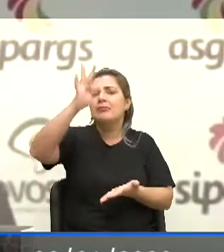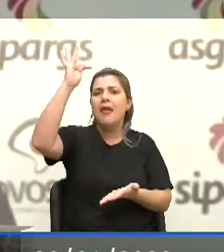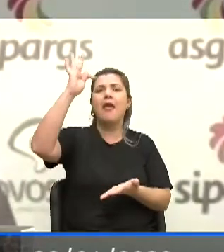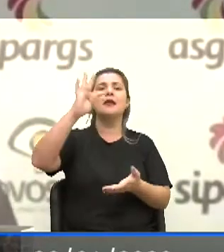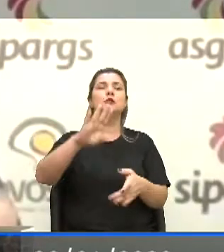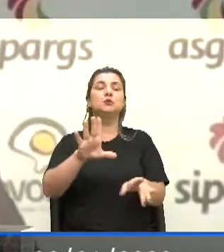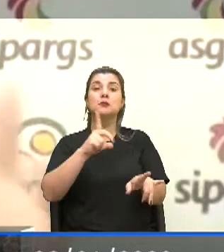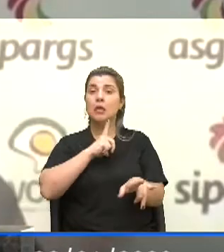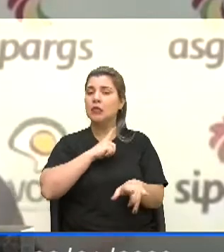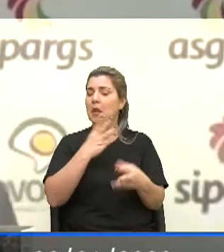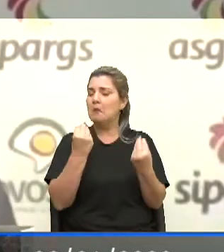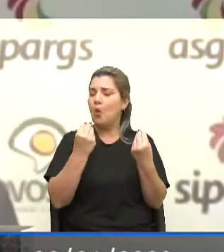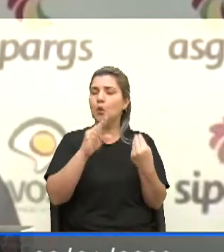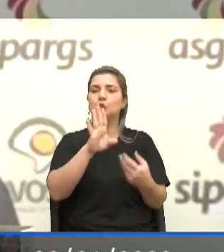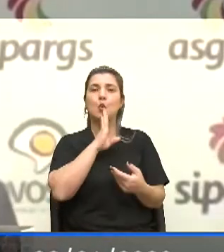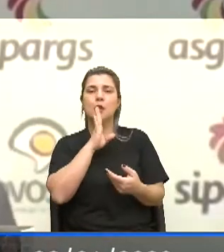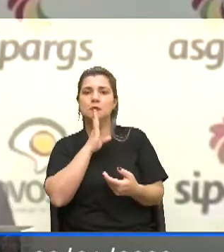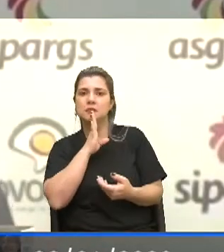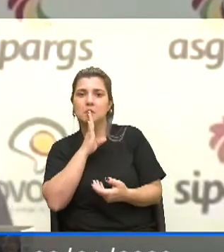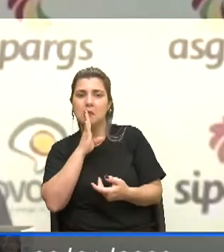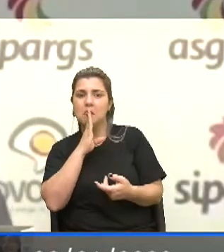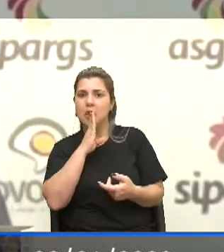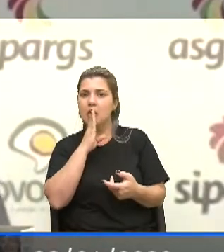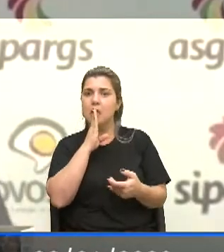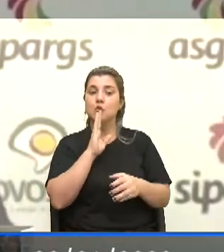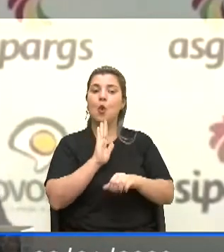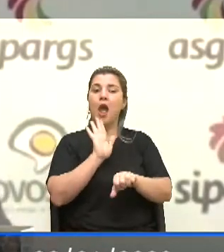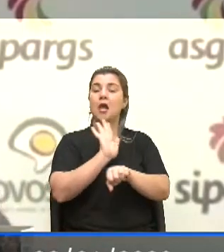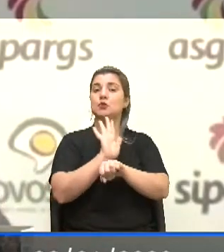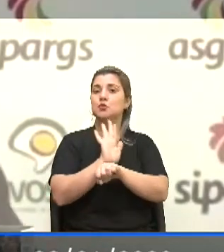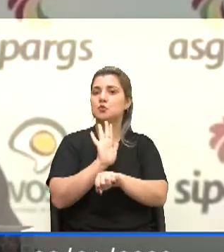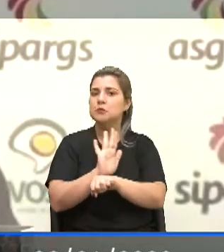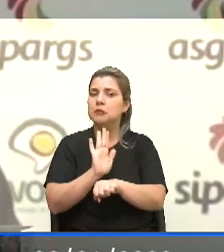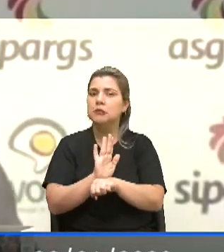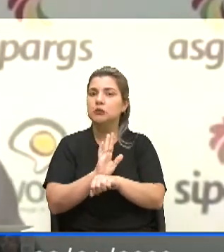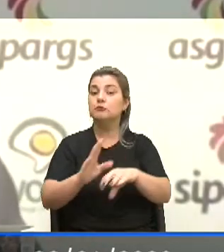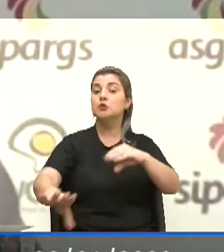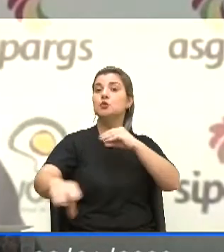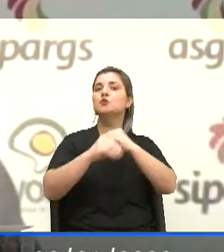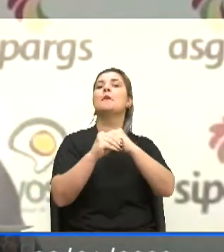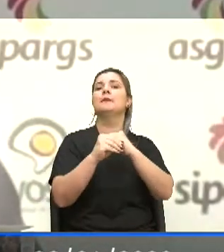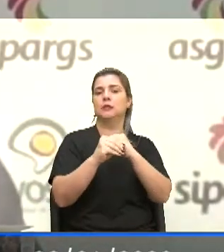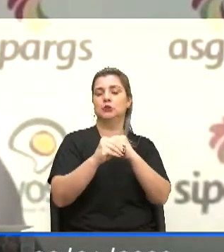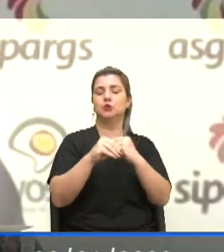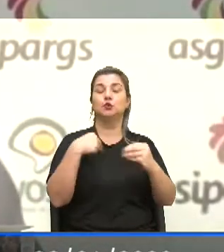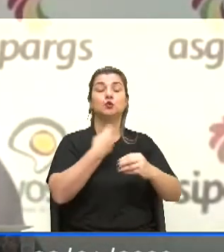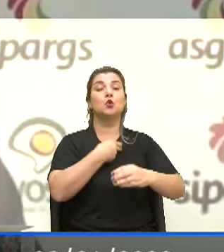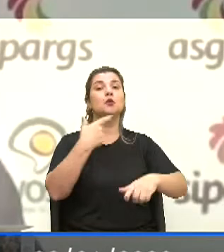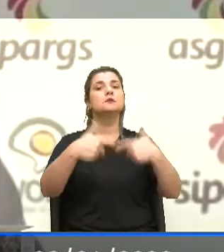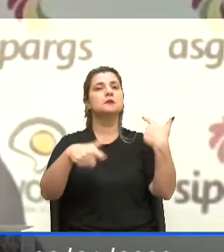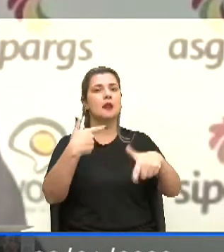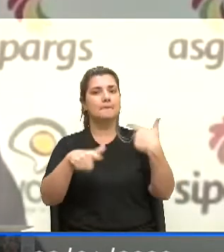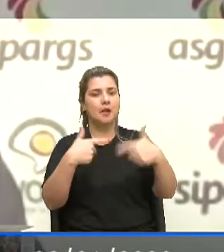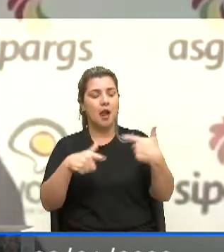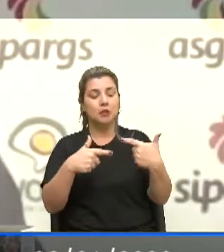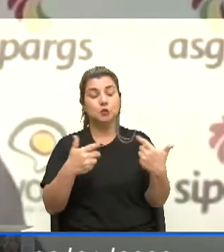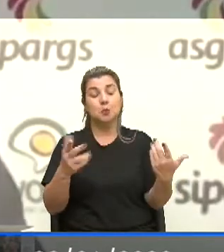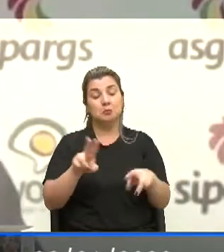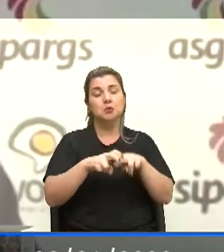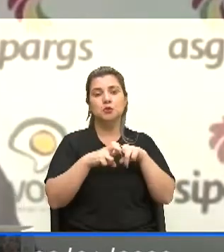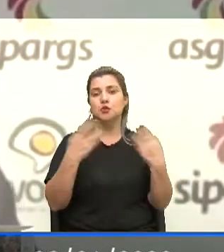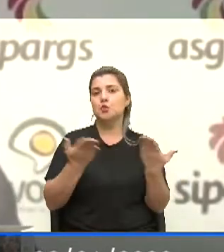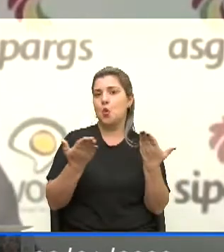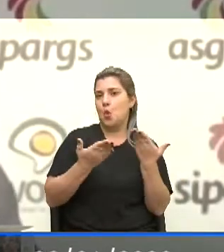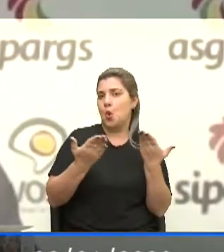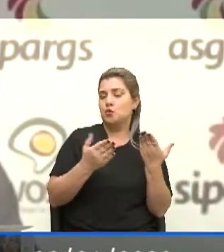estar colaborando e somando, né, com todo esse trabalho. Então, é um grande passo que nós estamos dando hoje, deputado Hernani e demais,